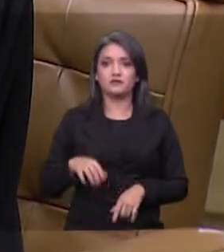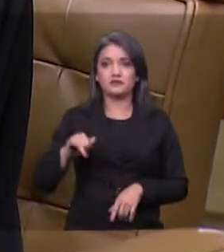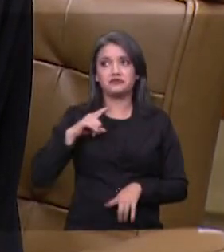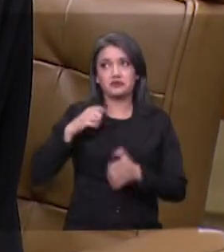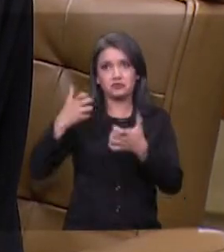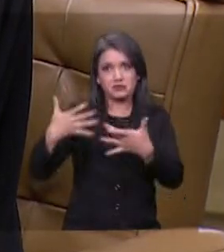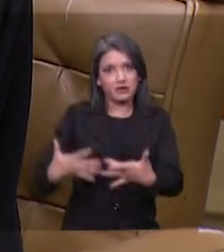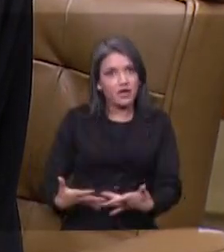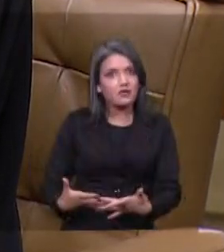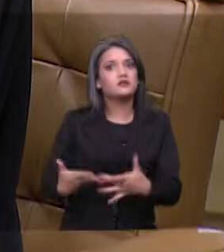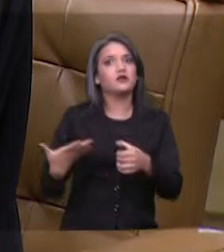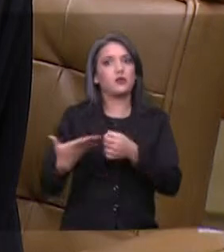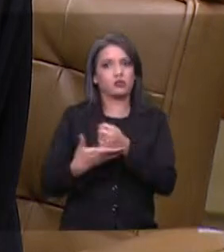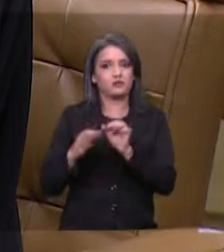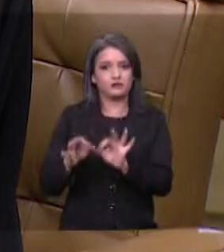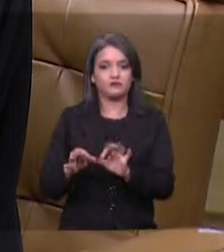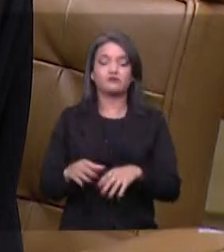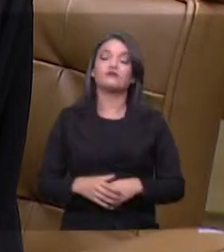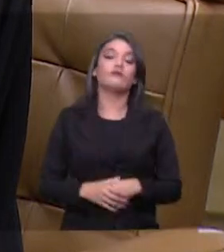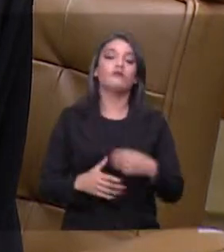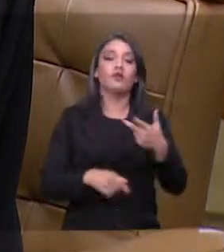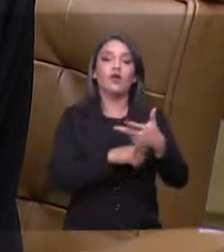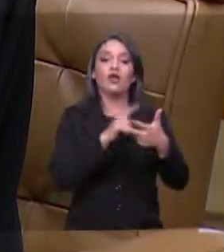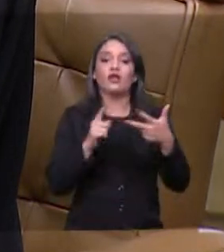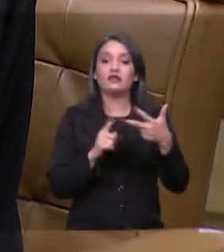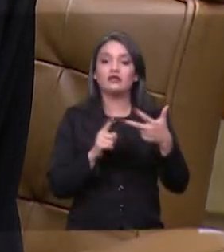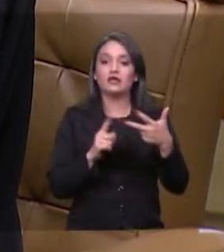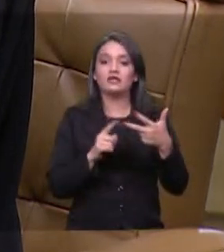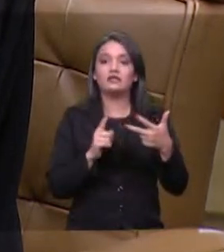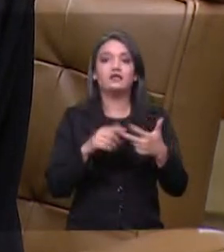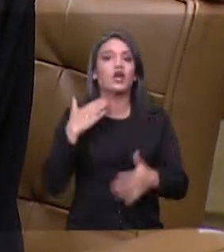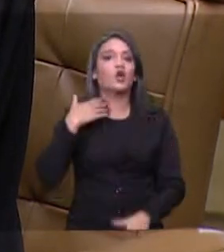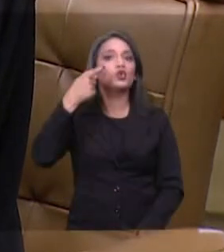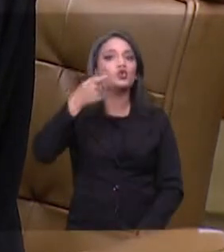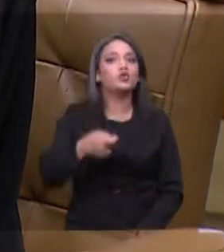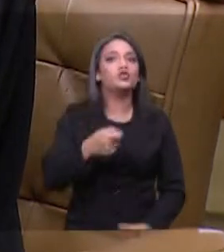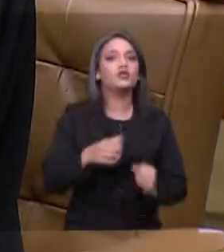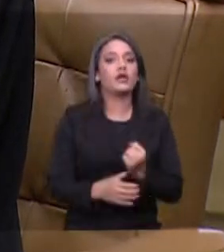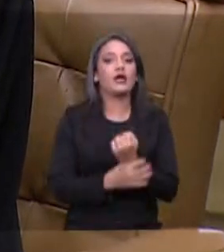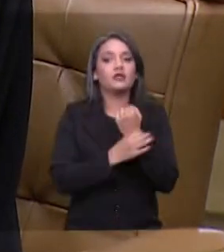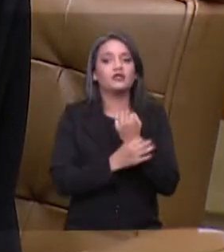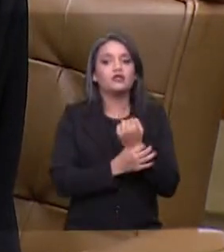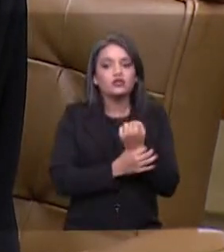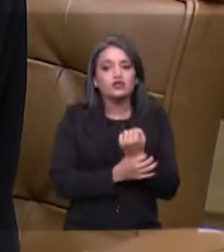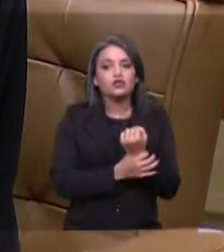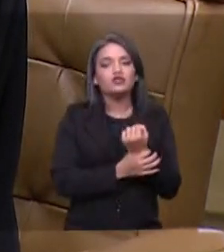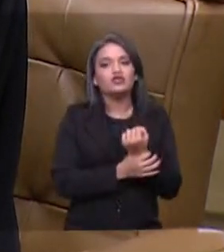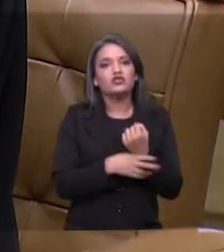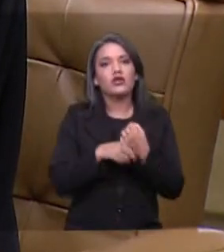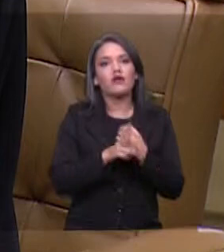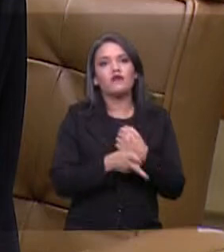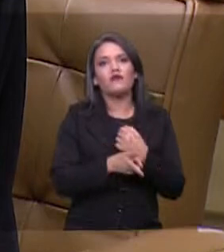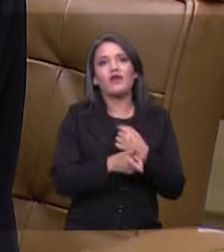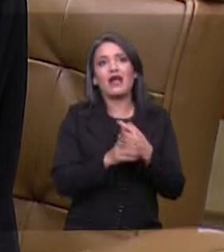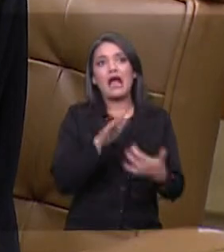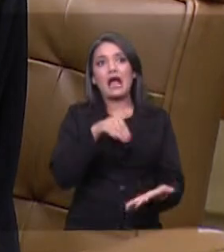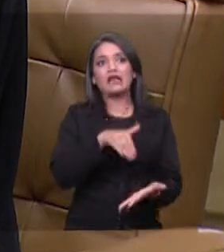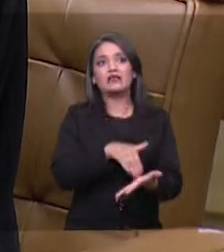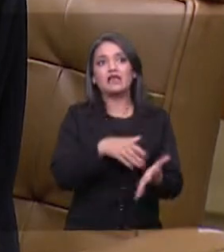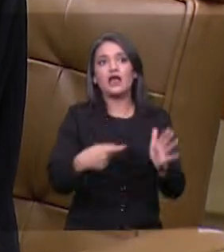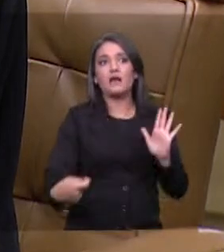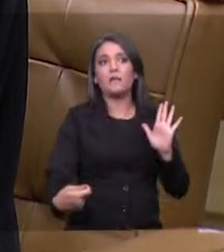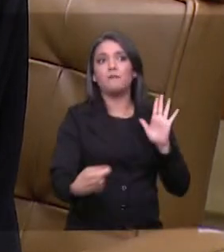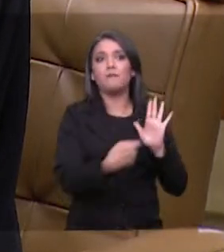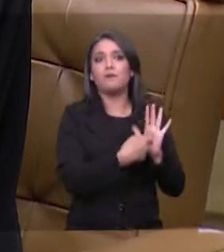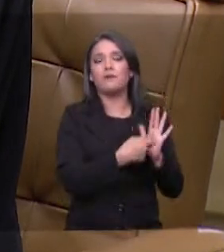Terceiro, a atuação do juiz de garantias deve ir até o eventual oferecimento da denúncia ou queixa.